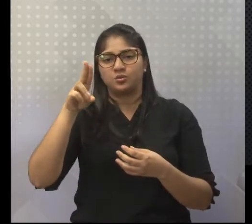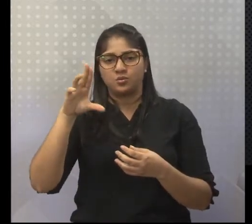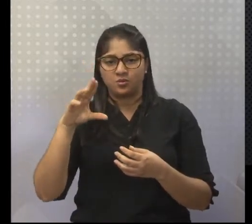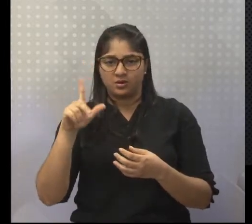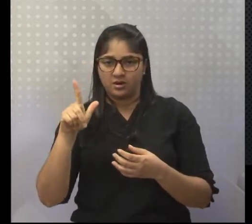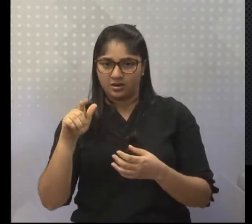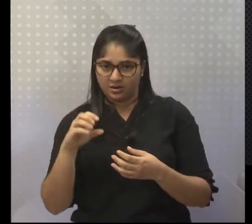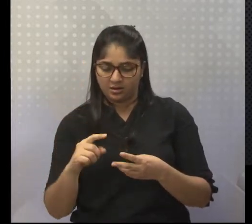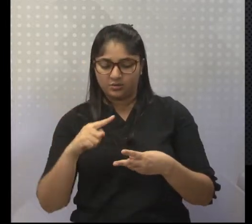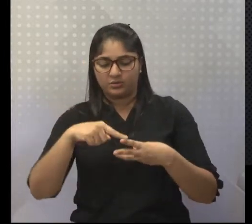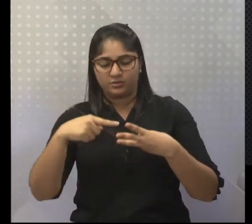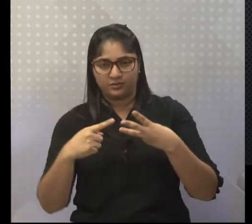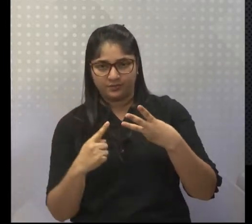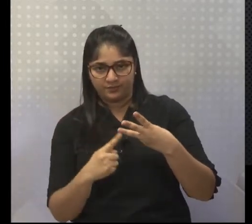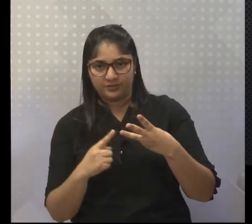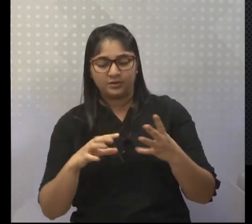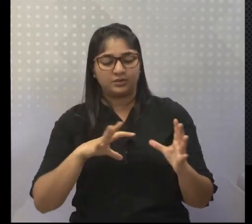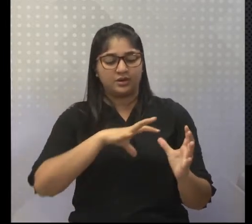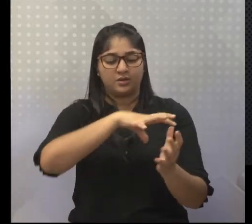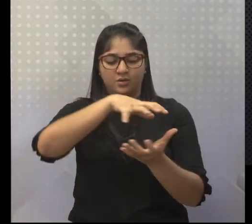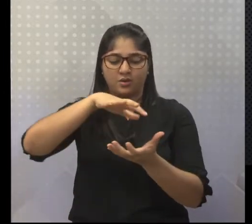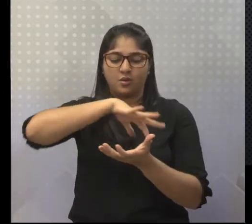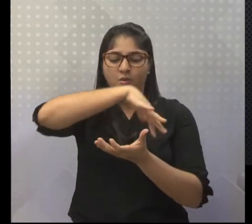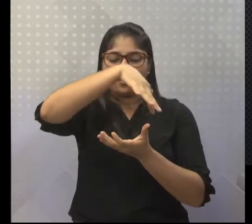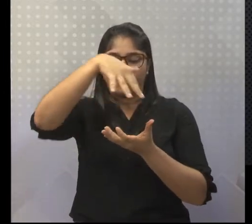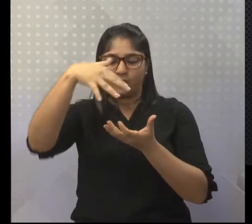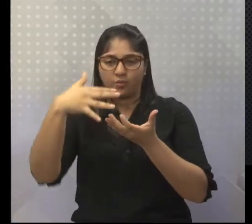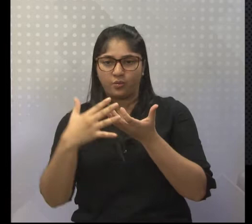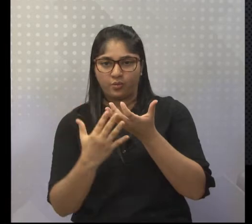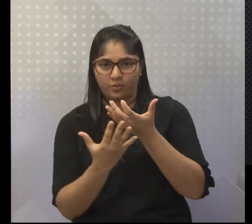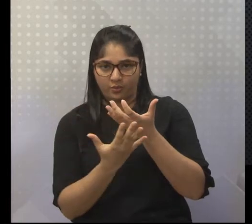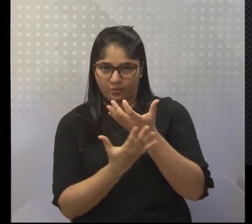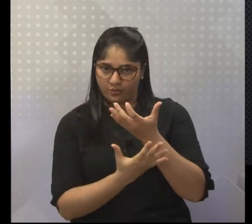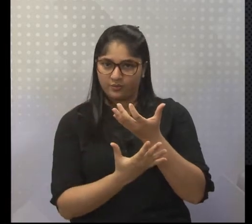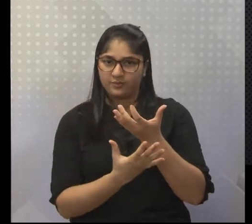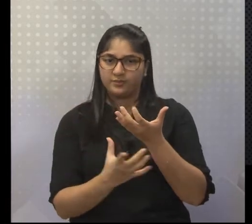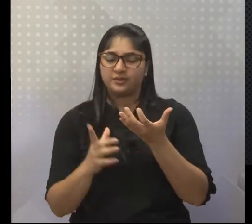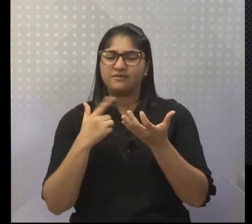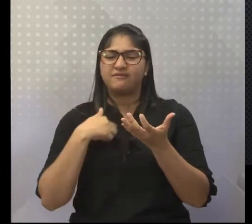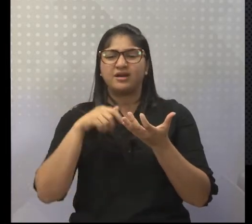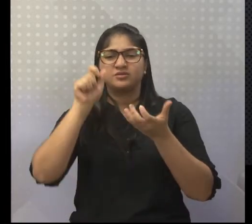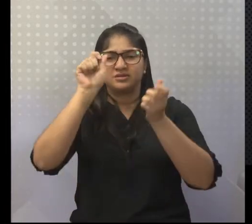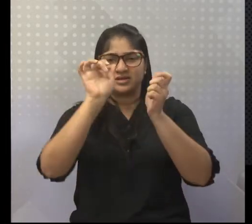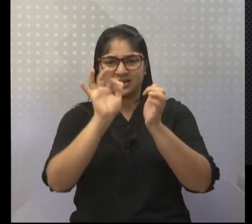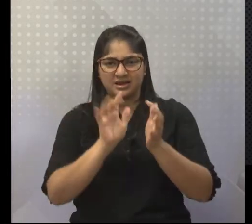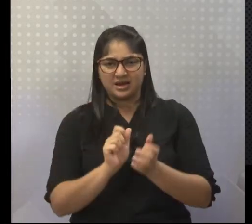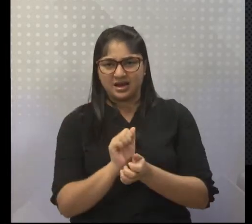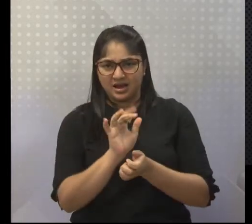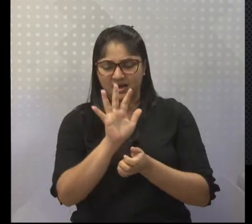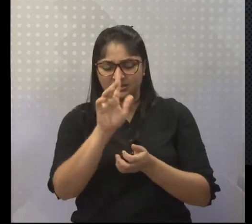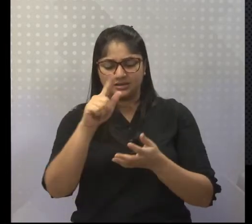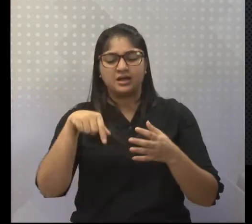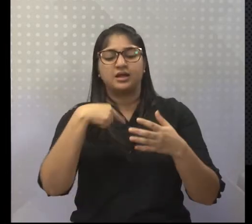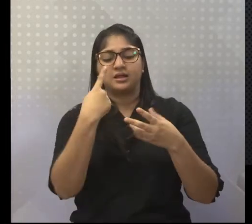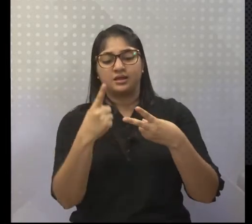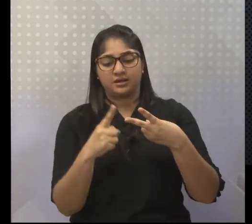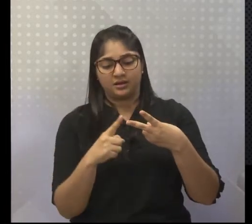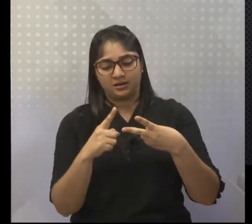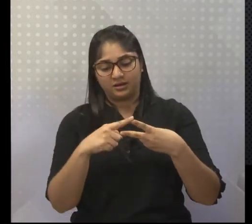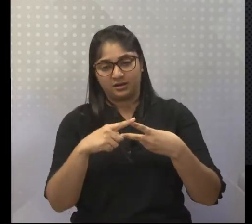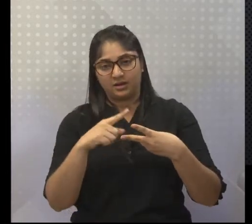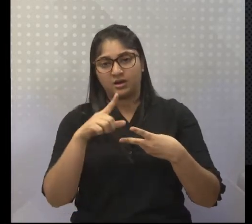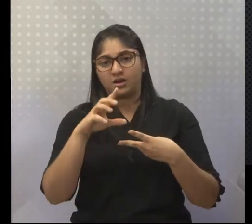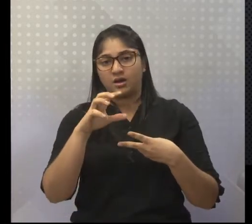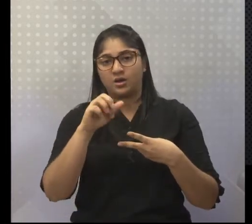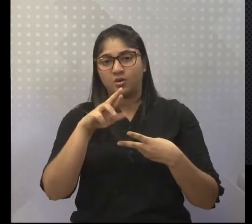cada camada a gente tem a atmosfera parte externa nessa camada de gases logo abaixo tem a crosta também